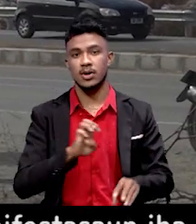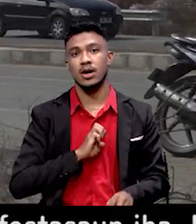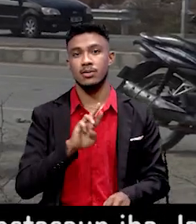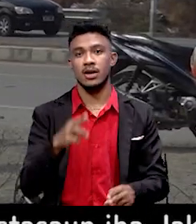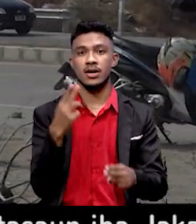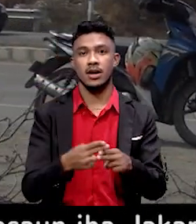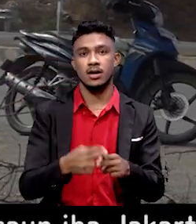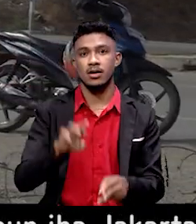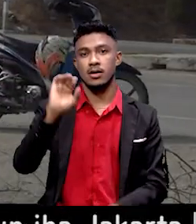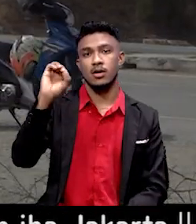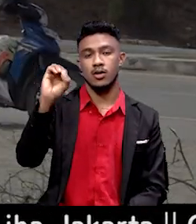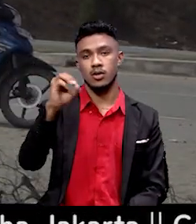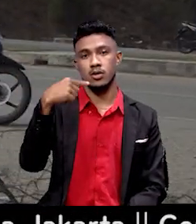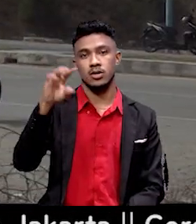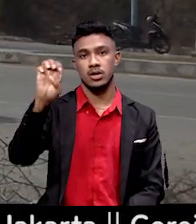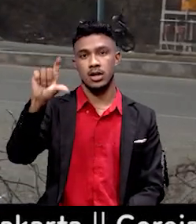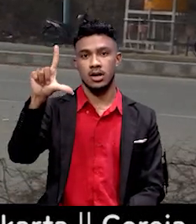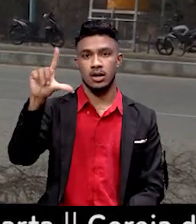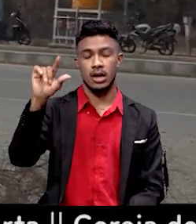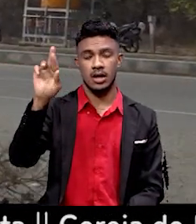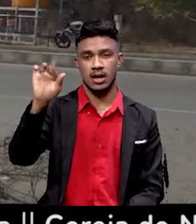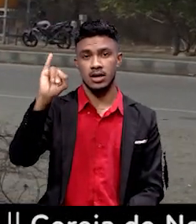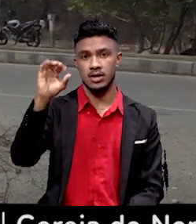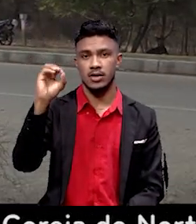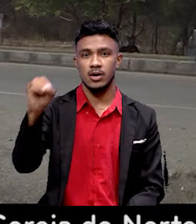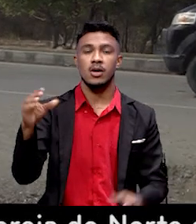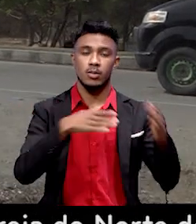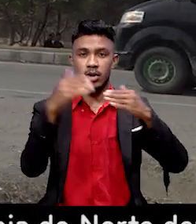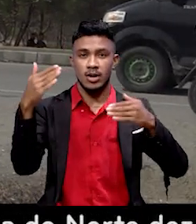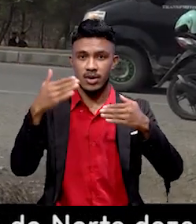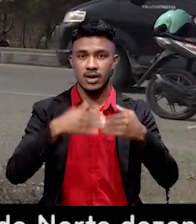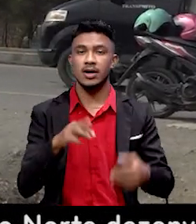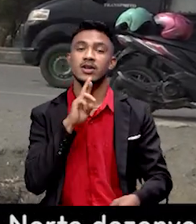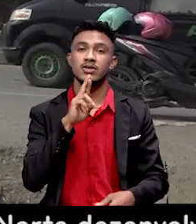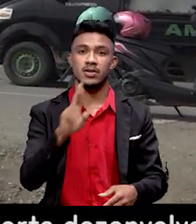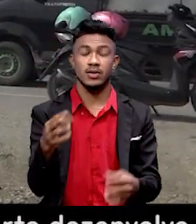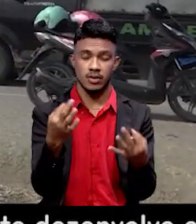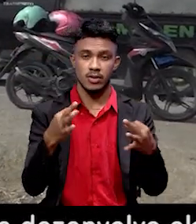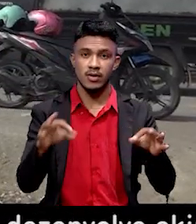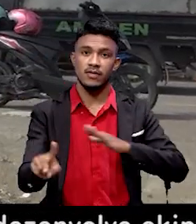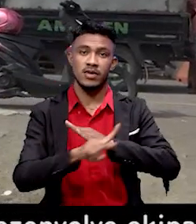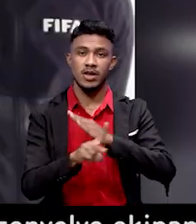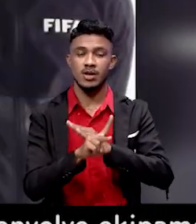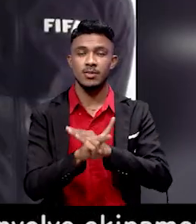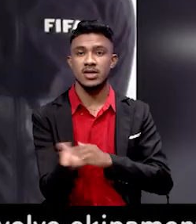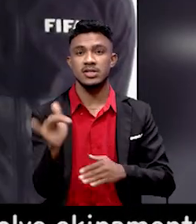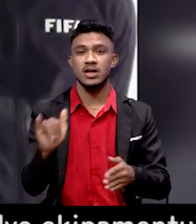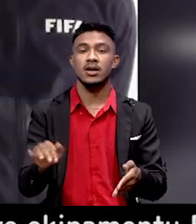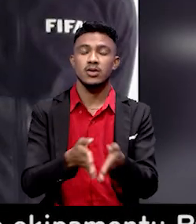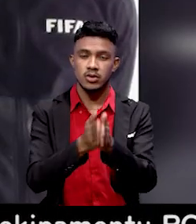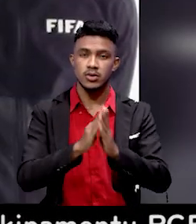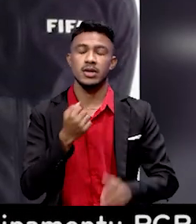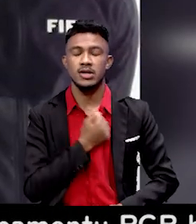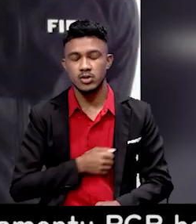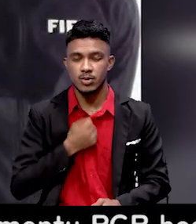Lai, hasai foto no publique e media katak, problema ne resolvido ona no vítima sira husu ona disculpa, mai be nela